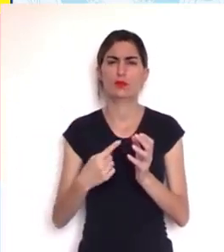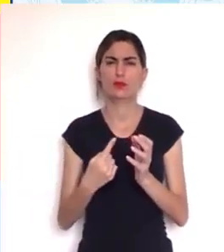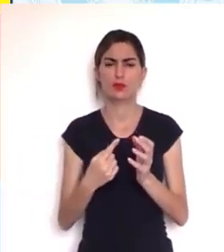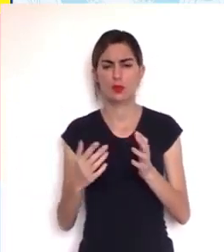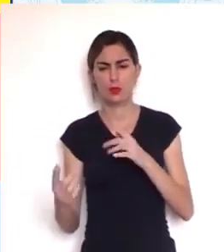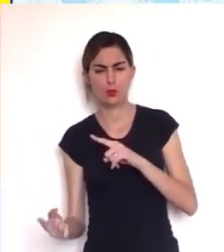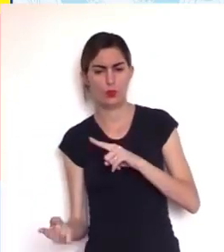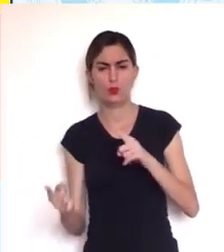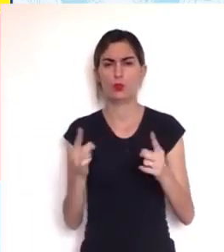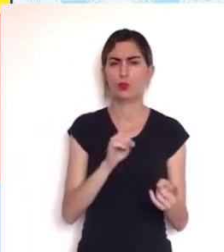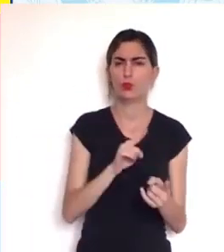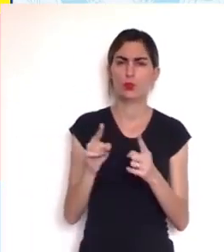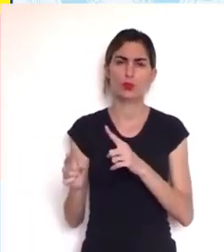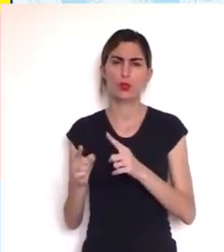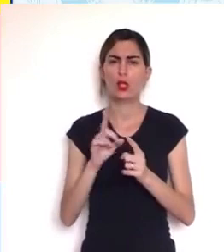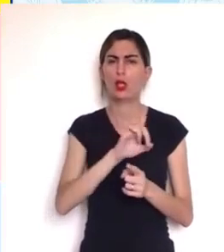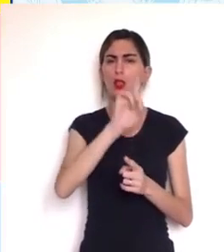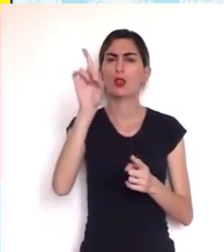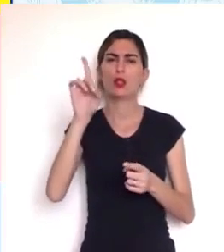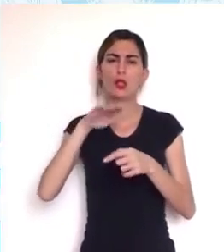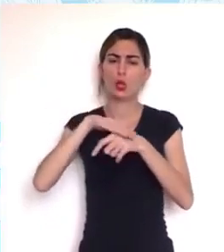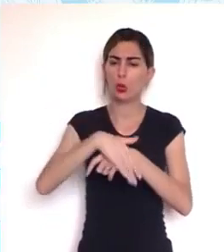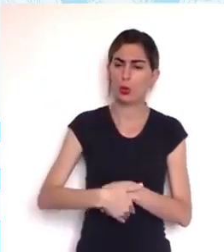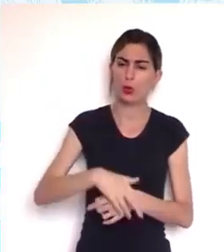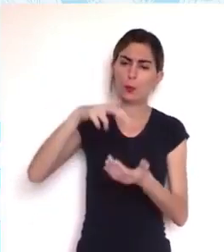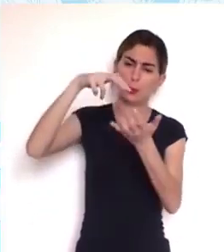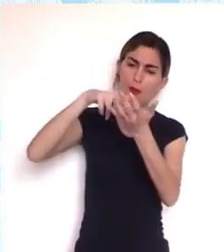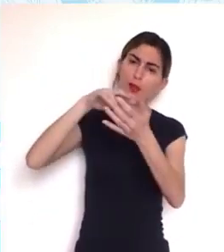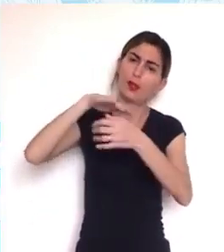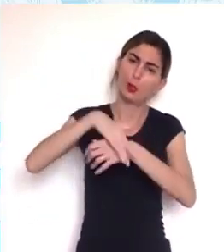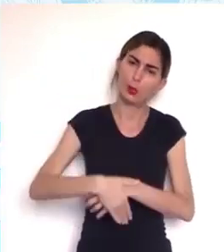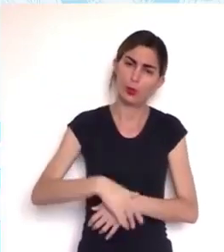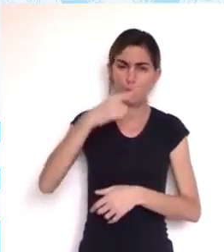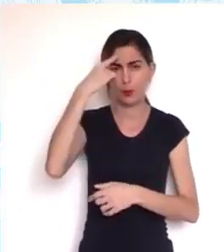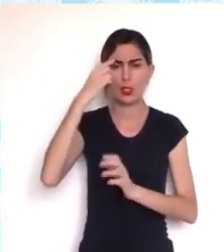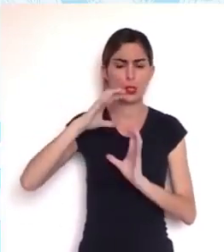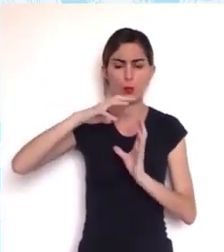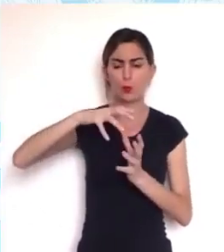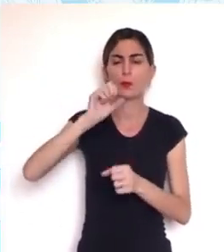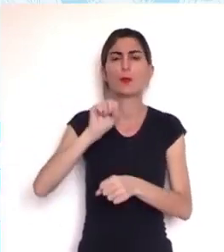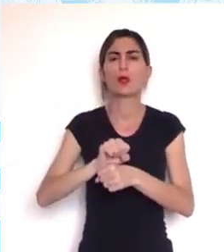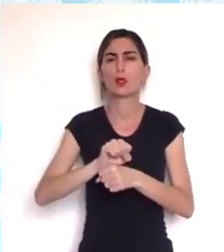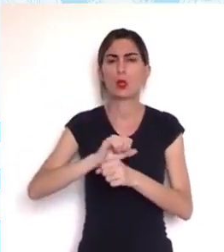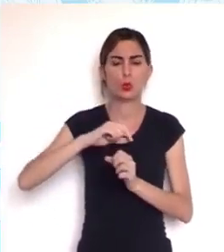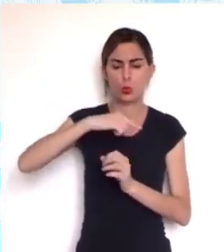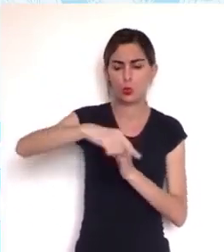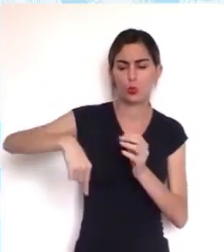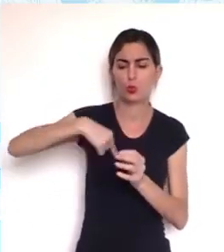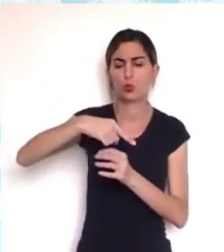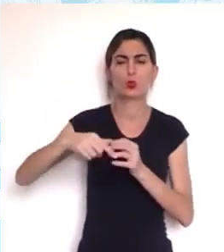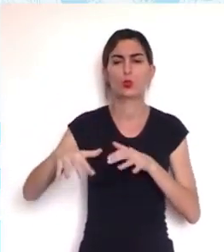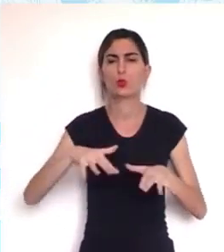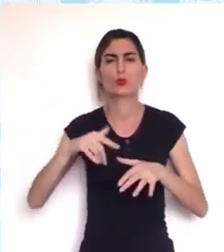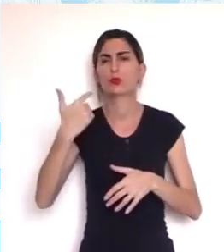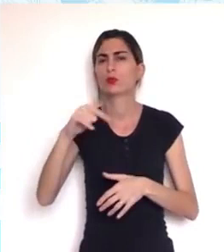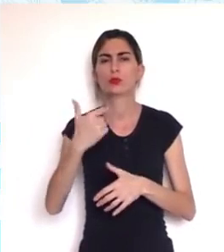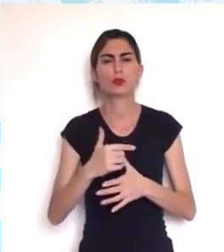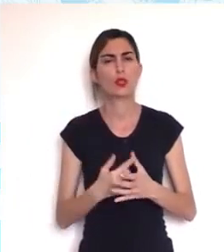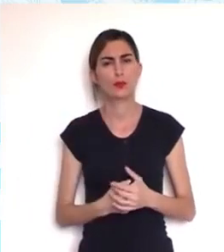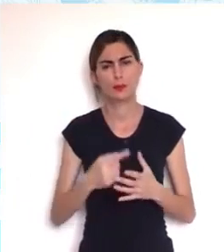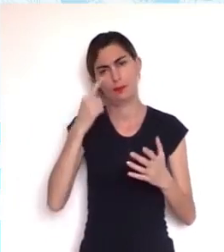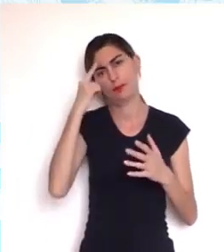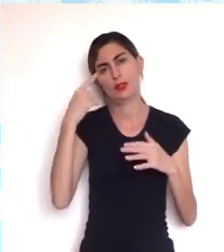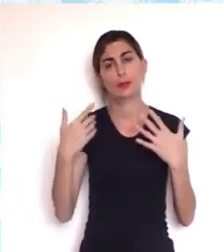existência alternada entre dias e noites. Imagine se a Terra não rodasse, se não tivesse esse movimento de